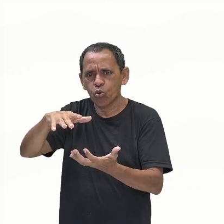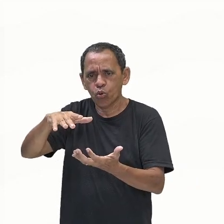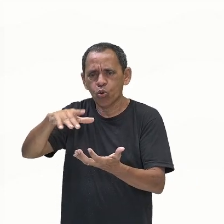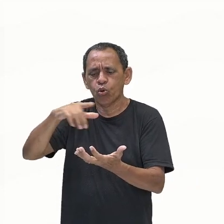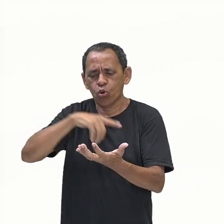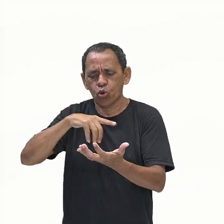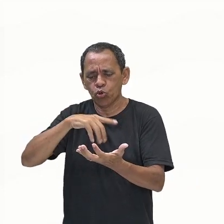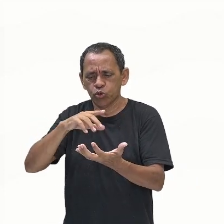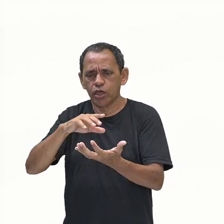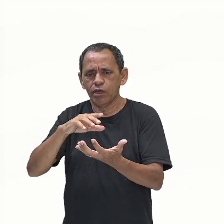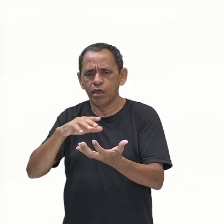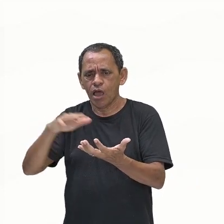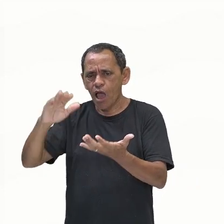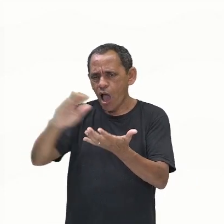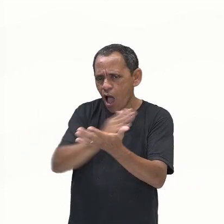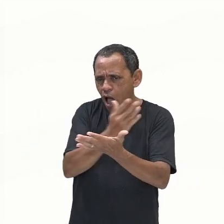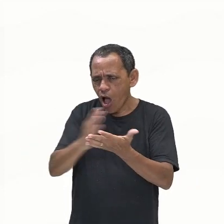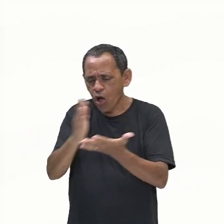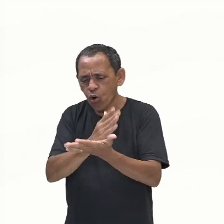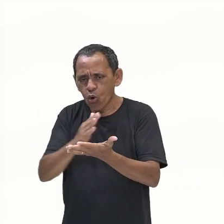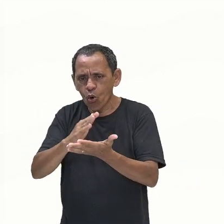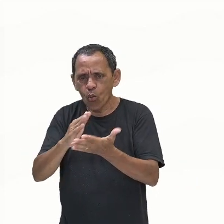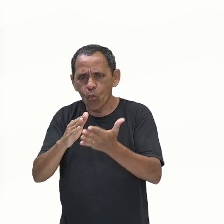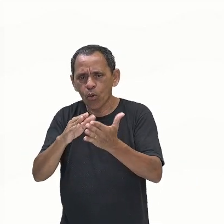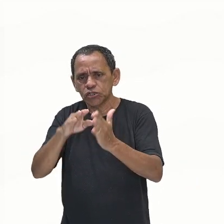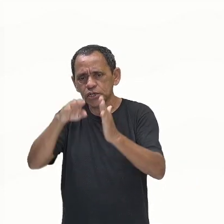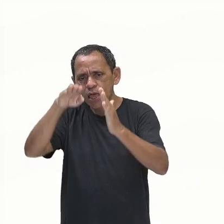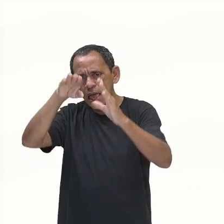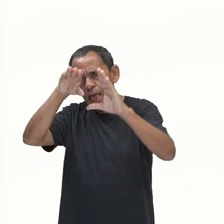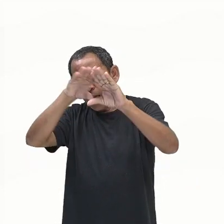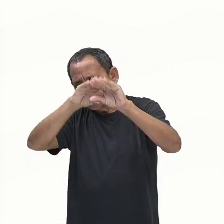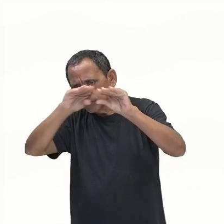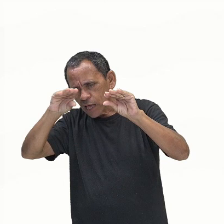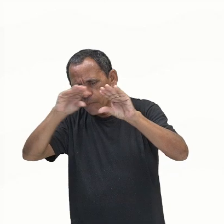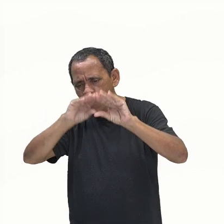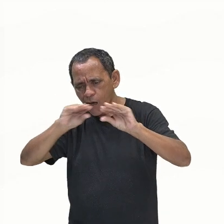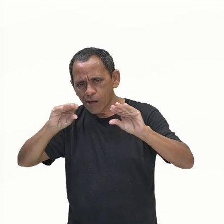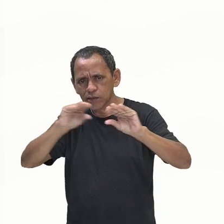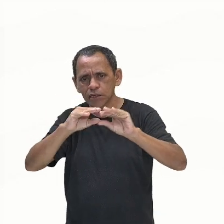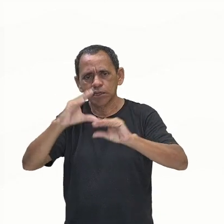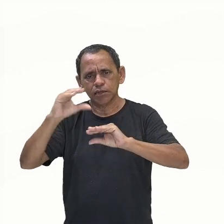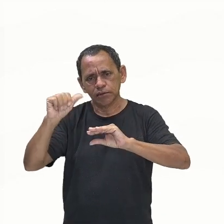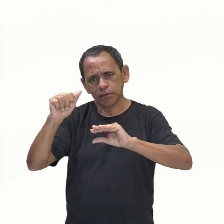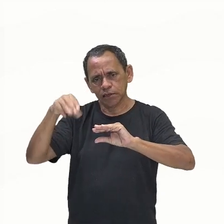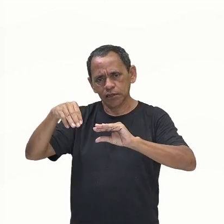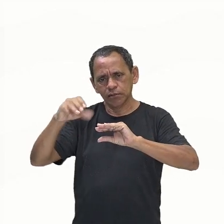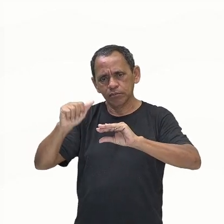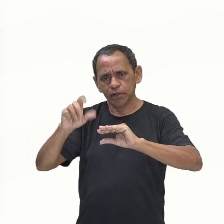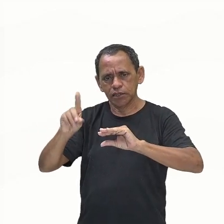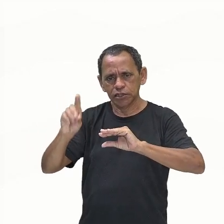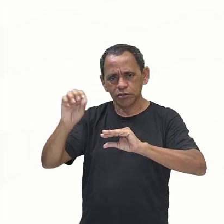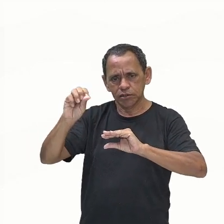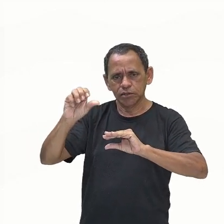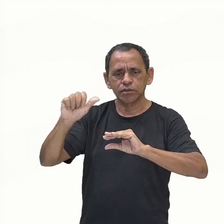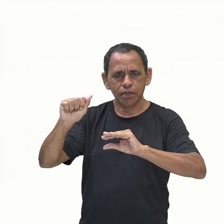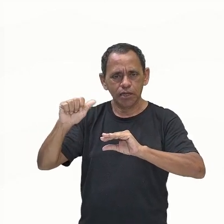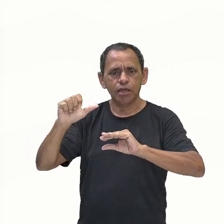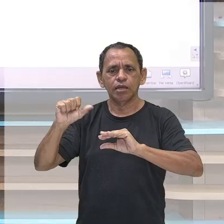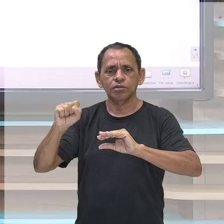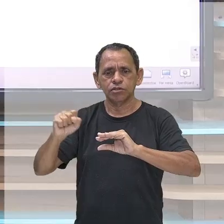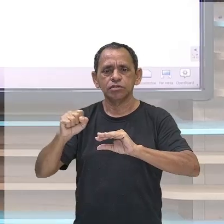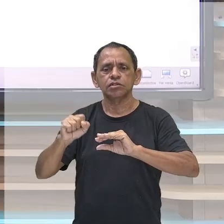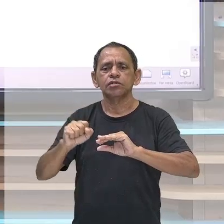exemplo, com câmeras fotográficas, balões e outros, inclusive máquinas, drones, né, que têm feito muitas